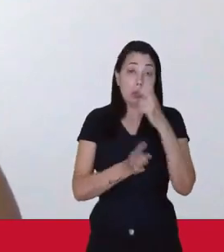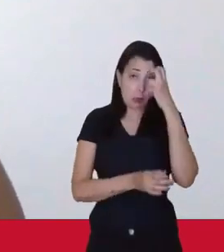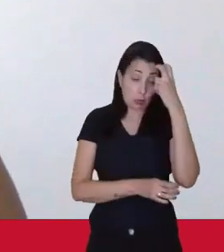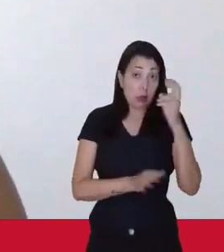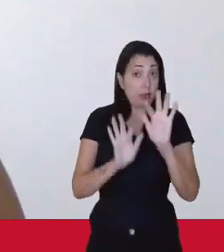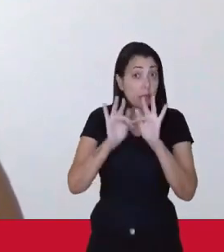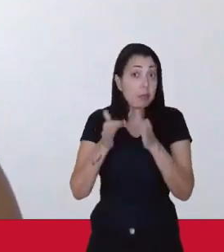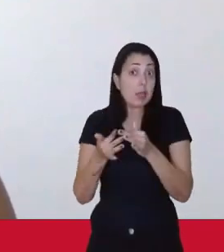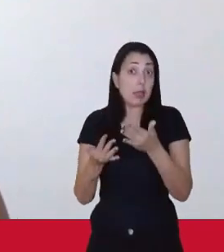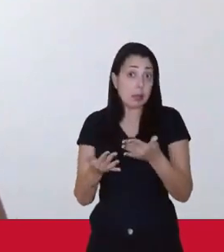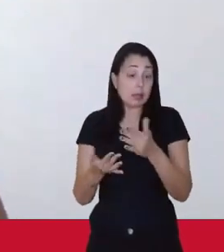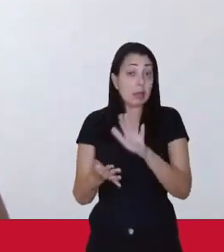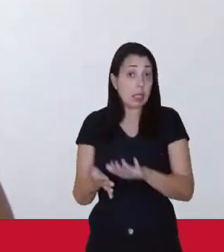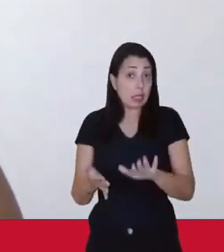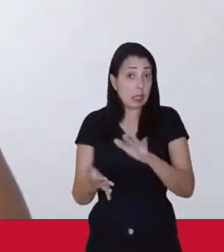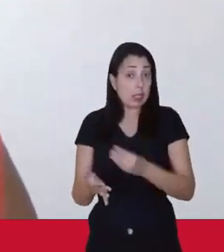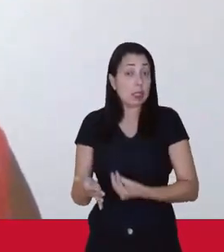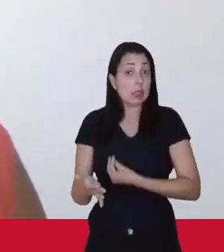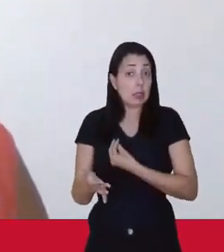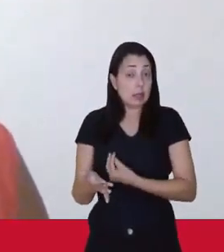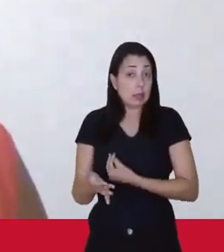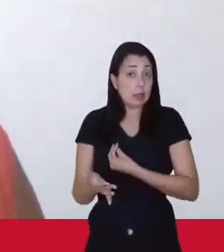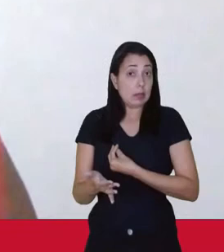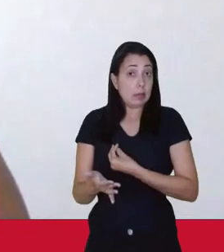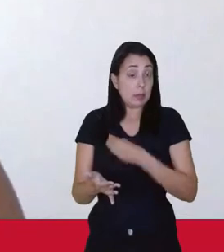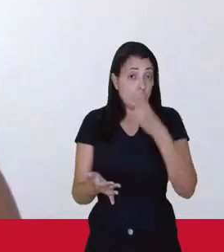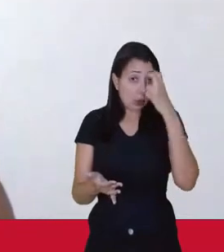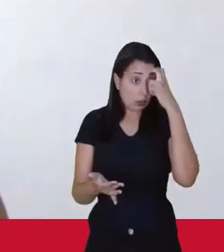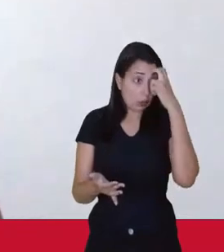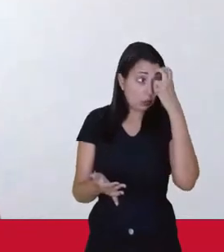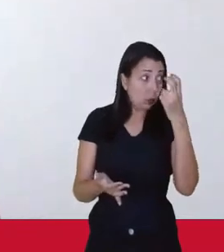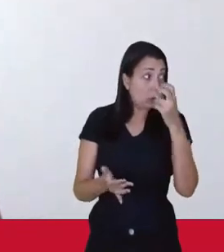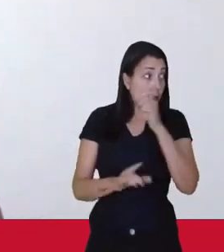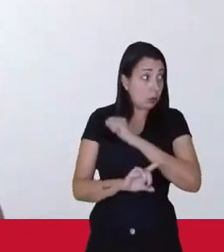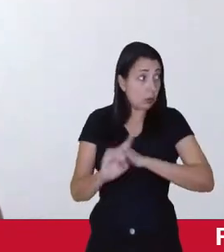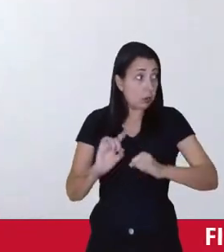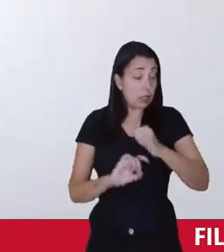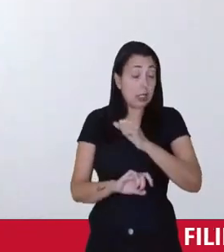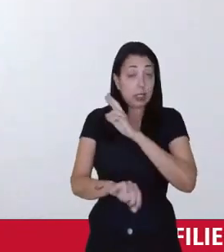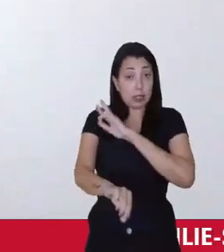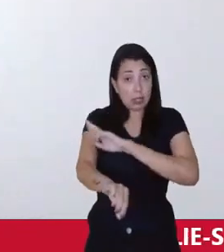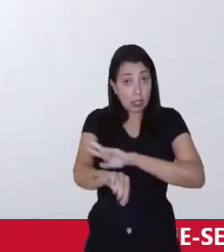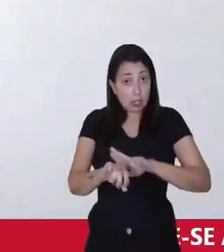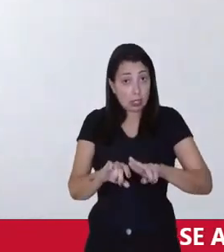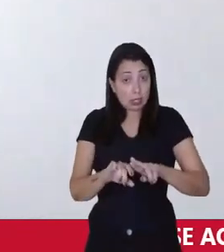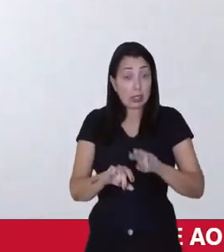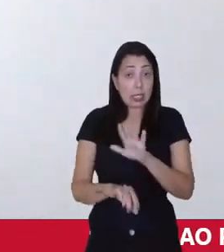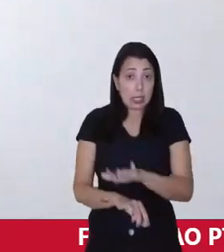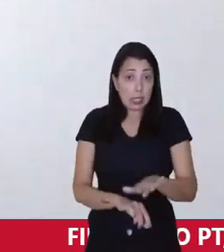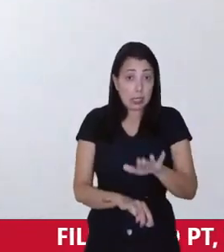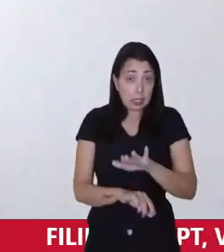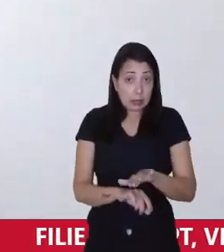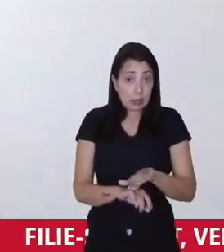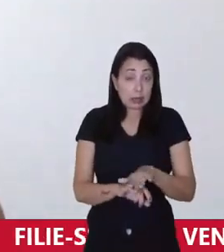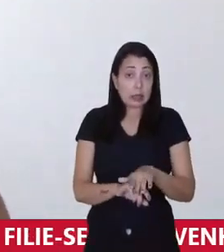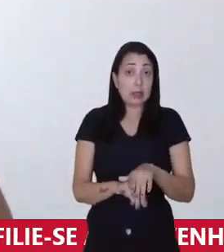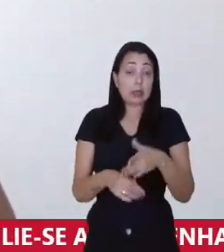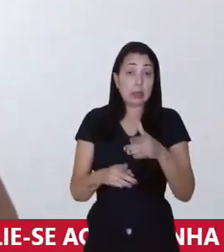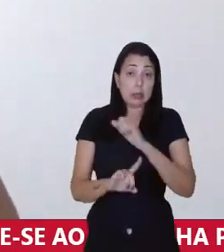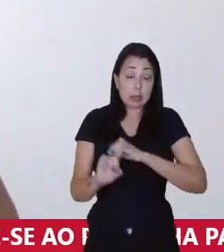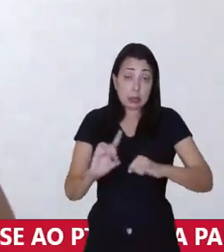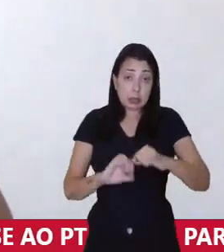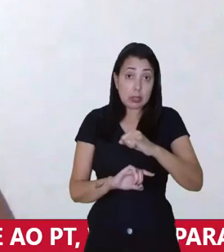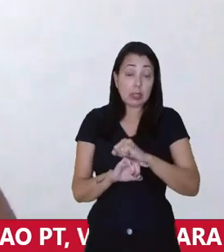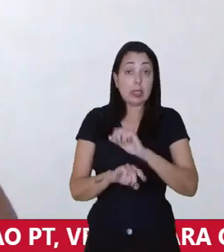umas crianças que nós vivemos em uma cultura, em uma sociedade racista. As crianças são educadas em uma cultura, em uma